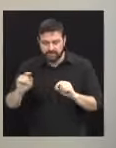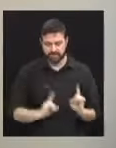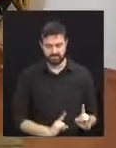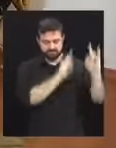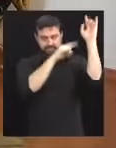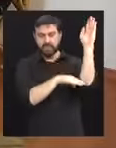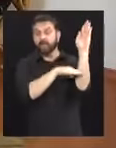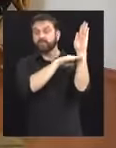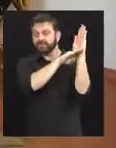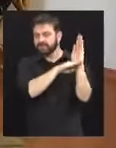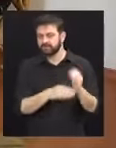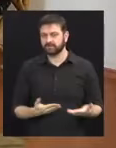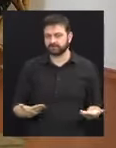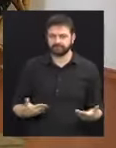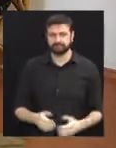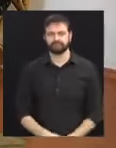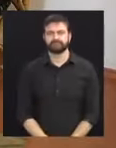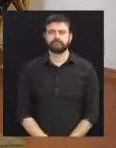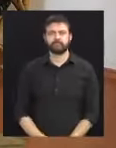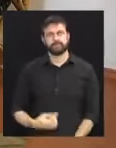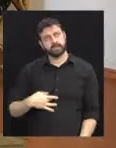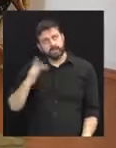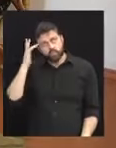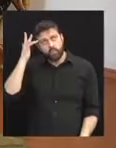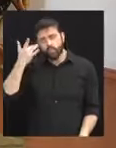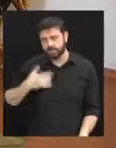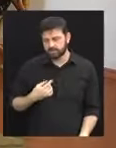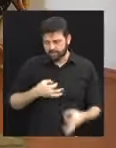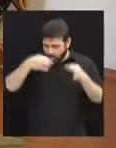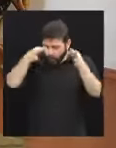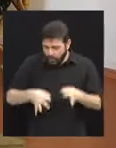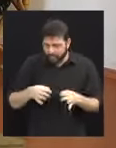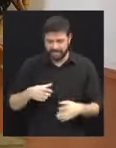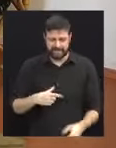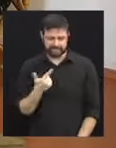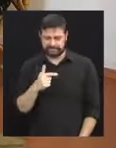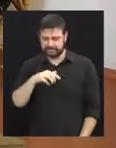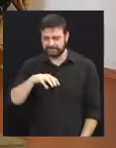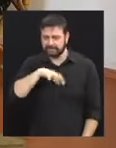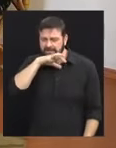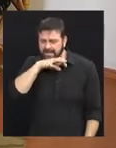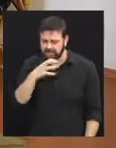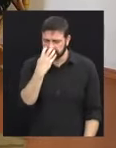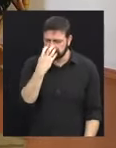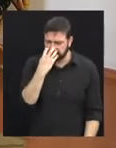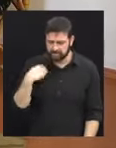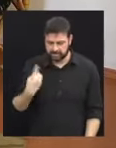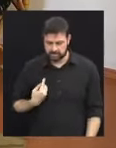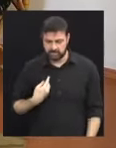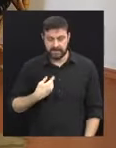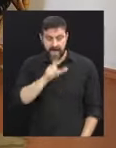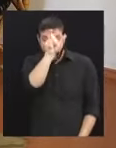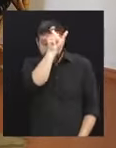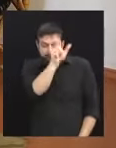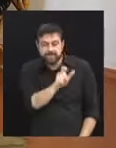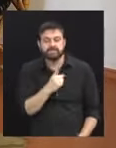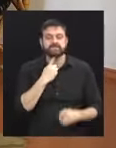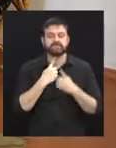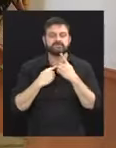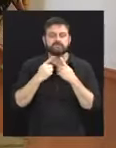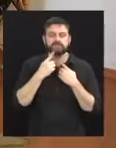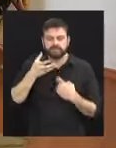por exemplo? Então, o ideal eu não penso que seja o bicho ideal. O ideal é você estar disposto àquilo, porque